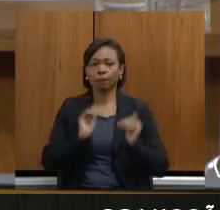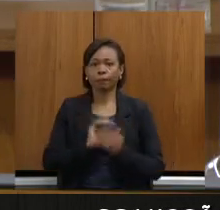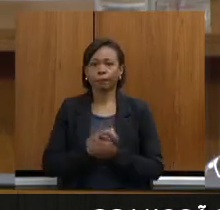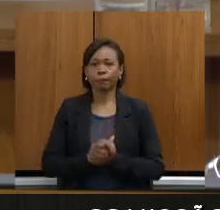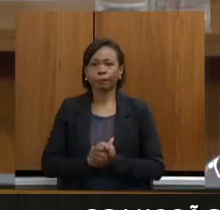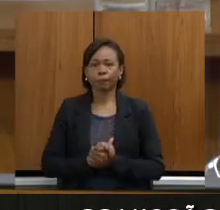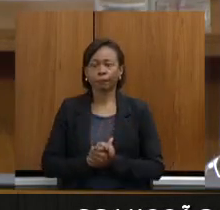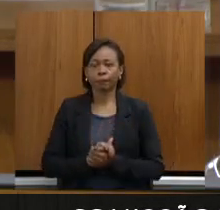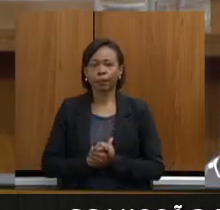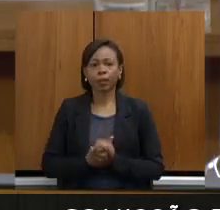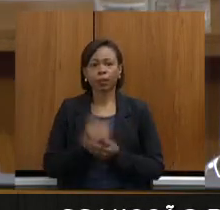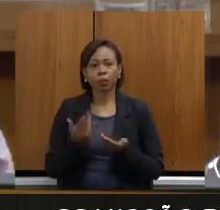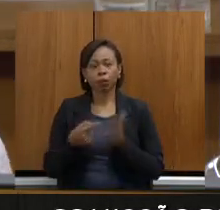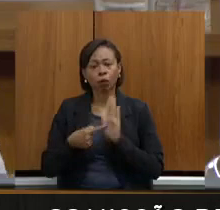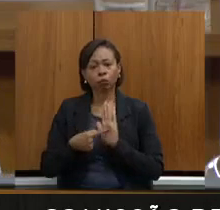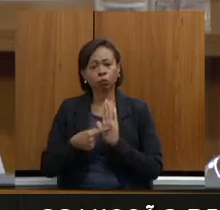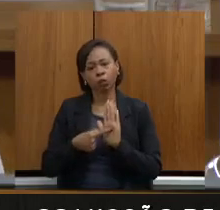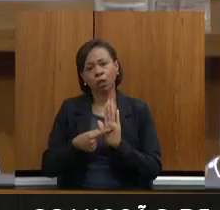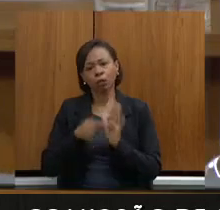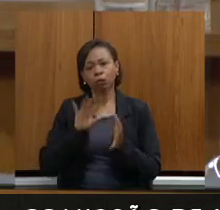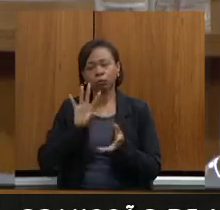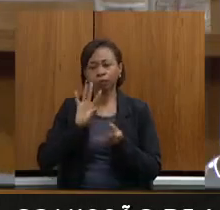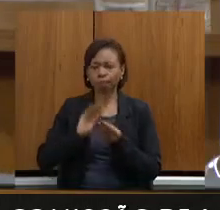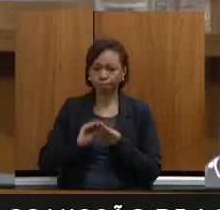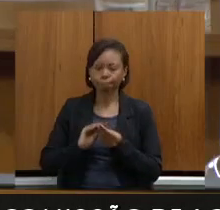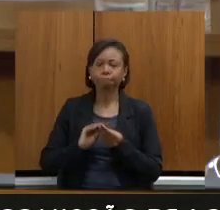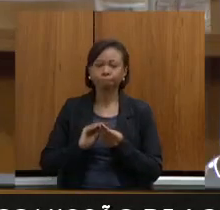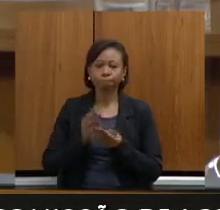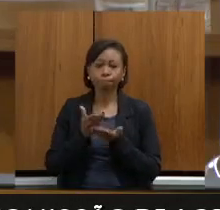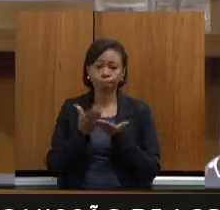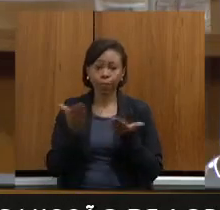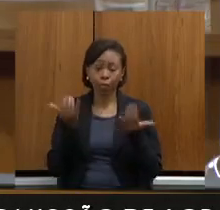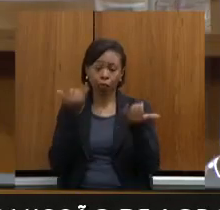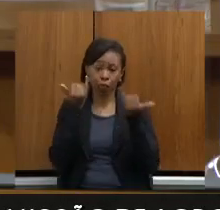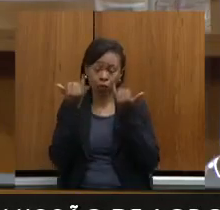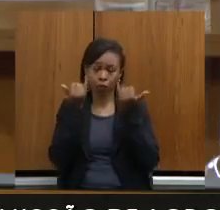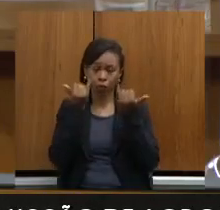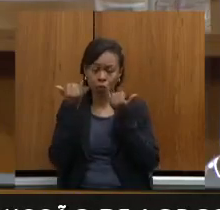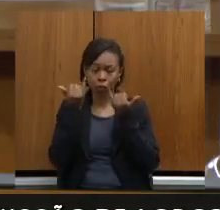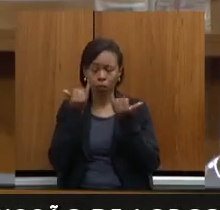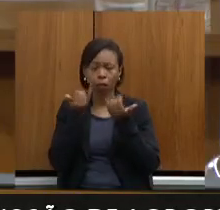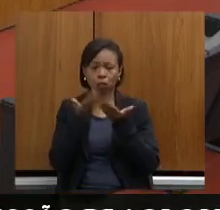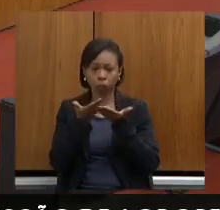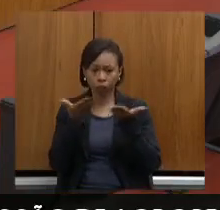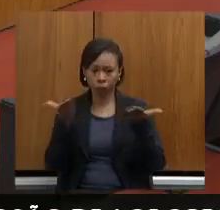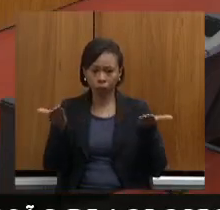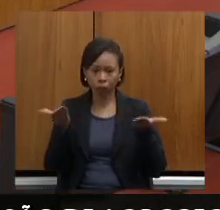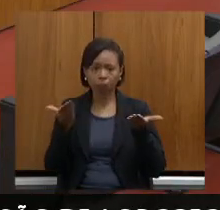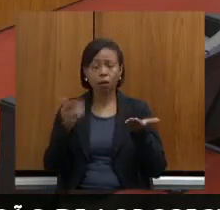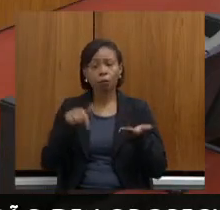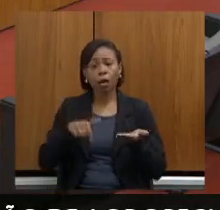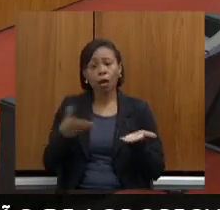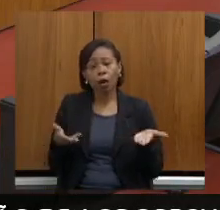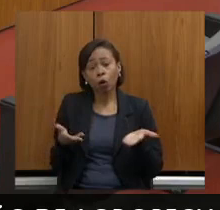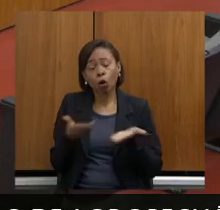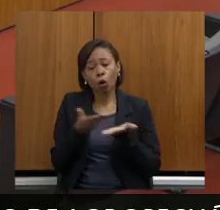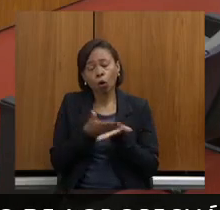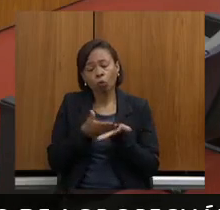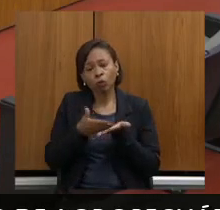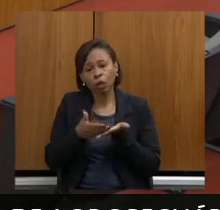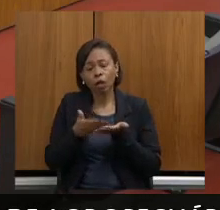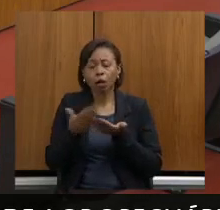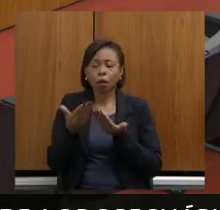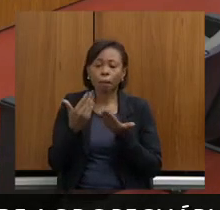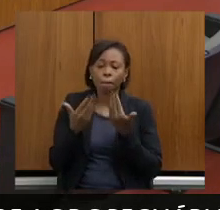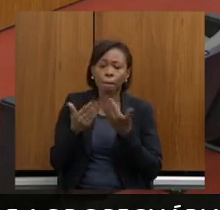trazer Akira era isso para vocês para que a gente possa então começará a conversar sobre